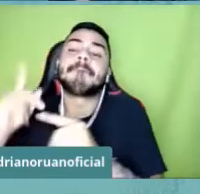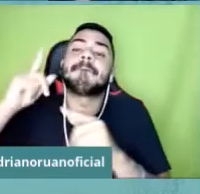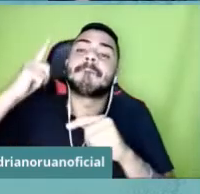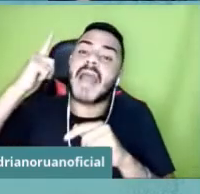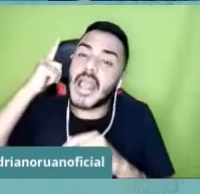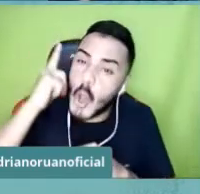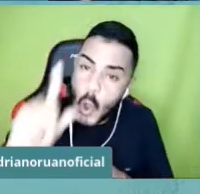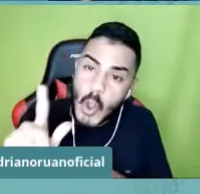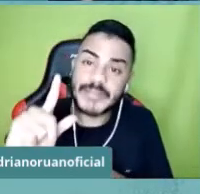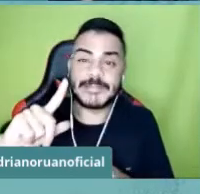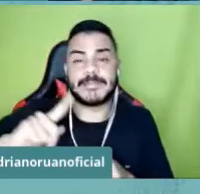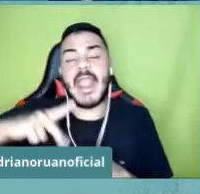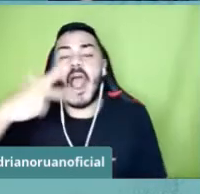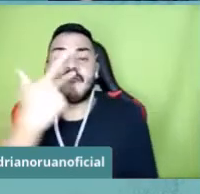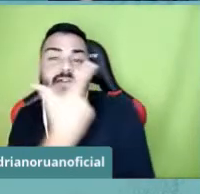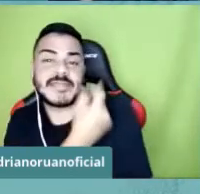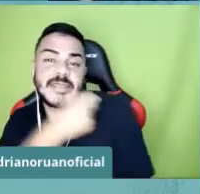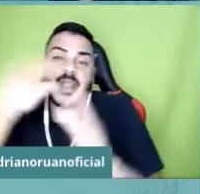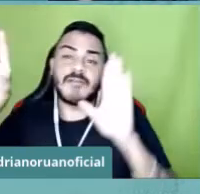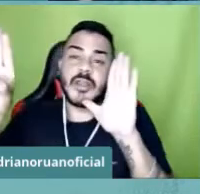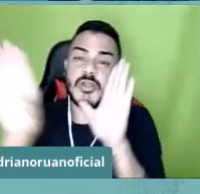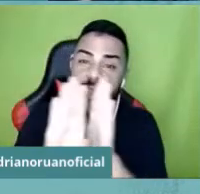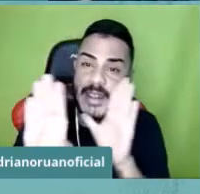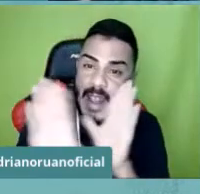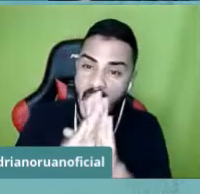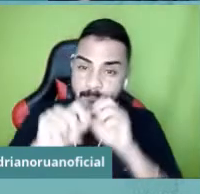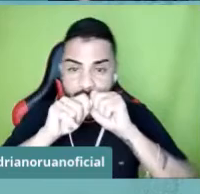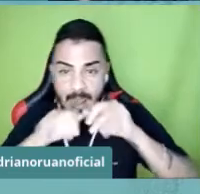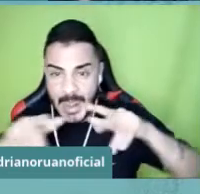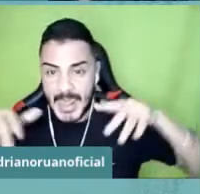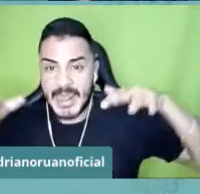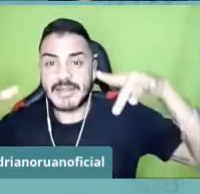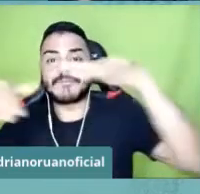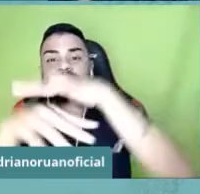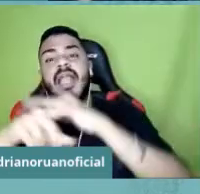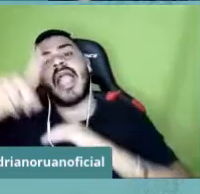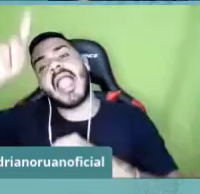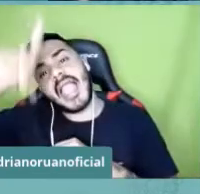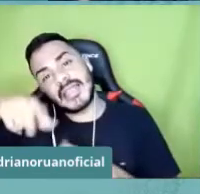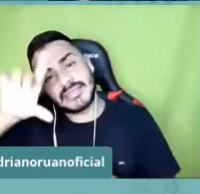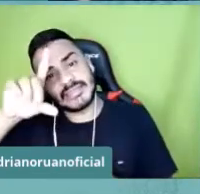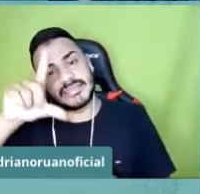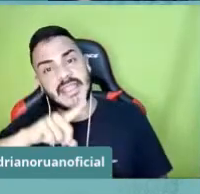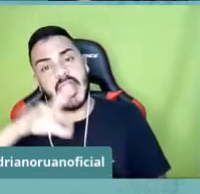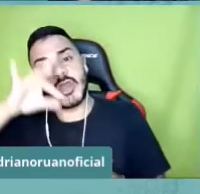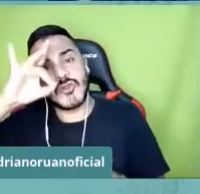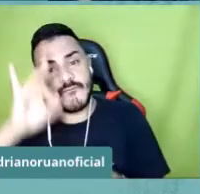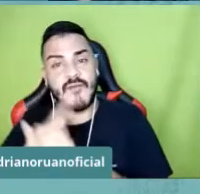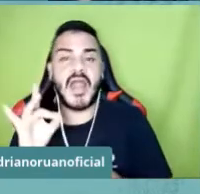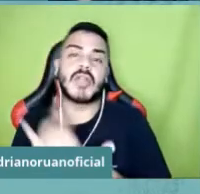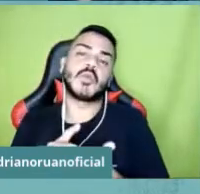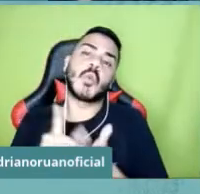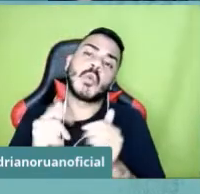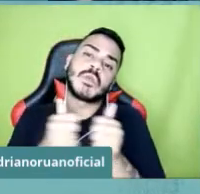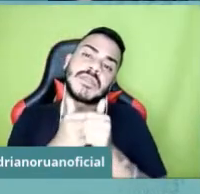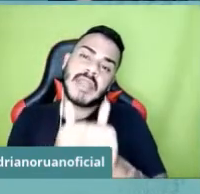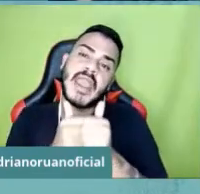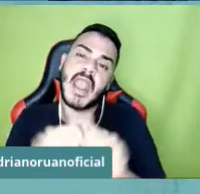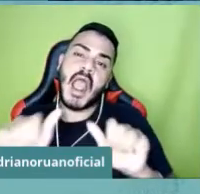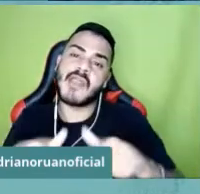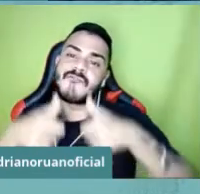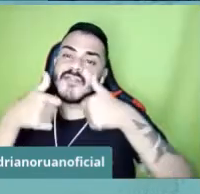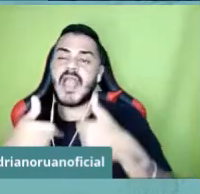que a vacina que vai chegar e vai ser distribuída, que ela seja de fato, que ela mantenha a eficácia, que ela